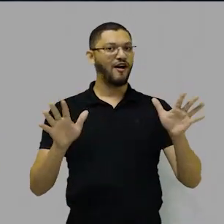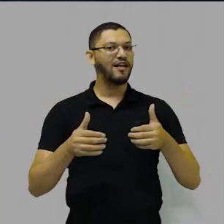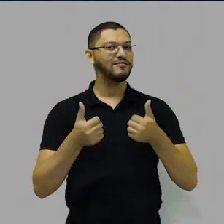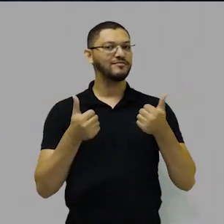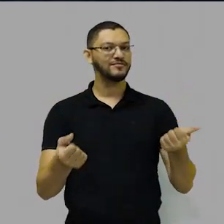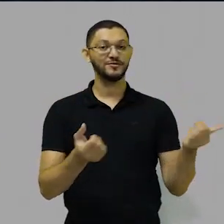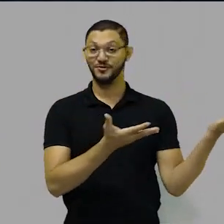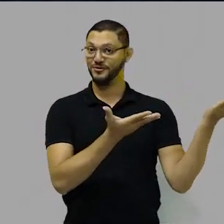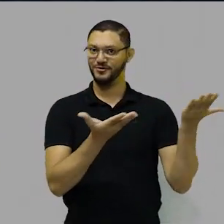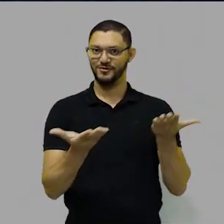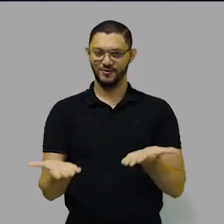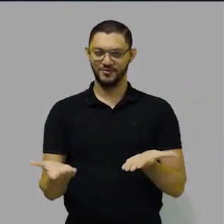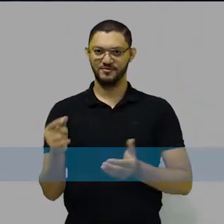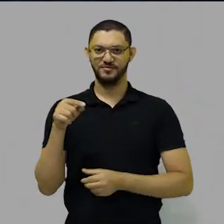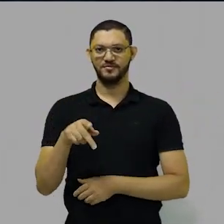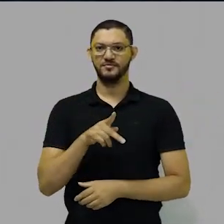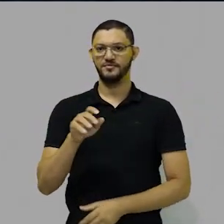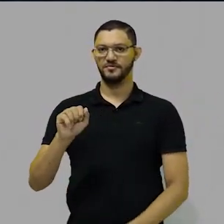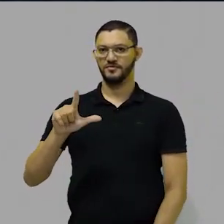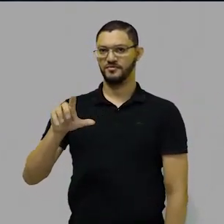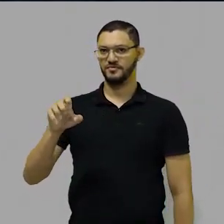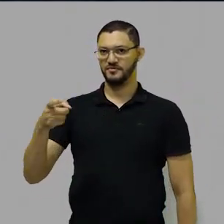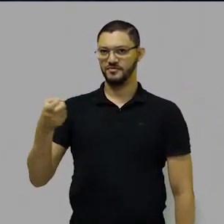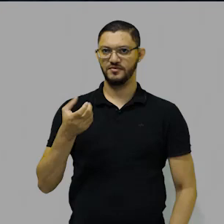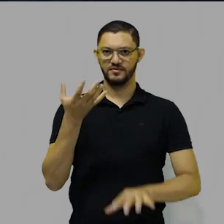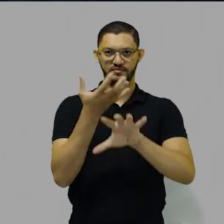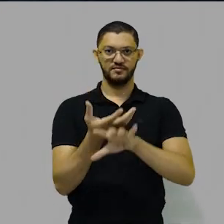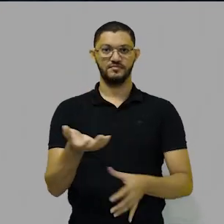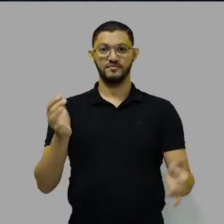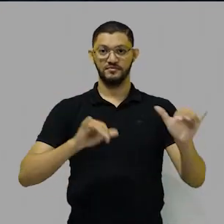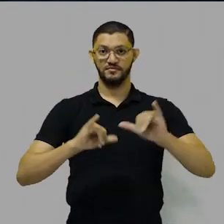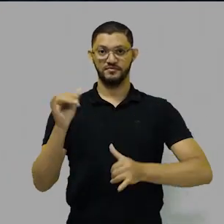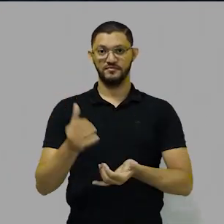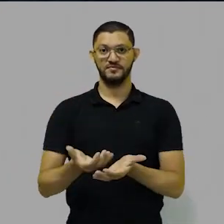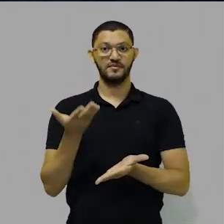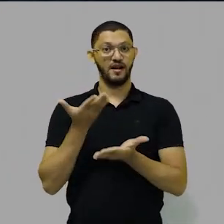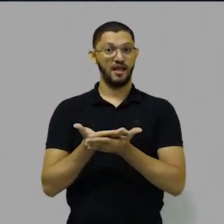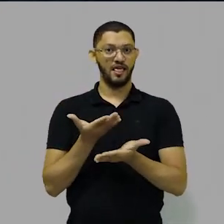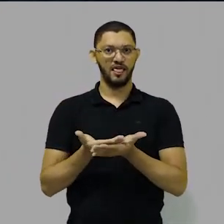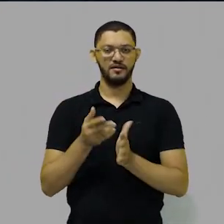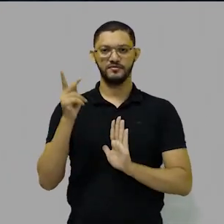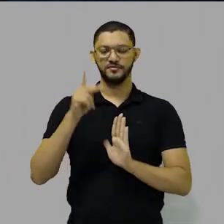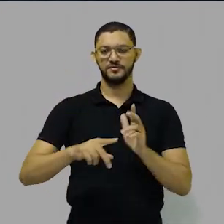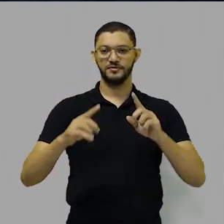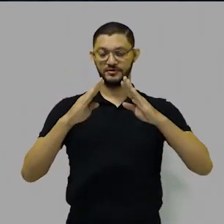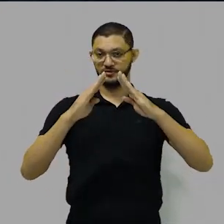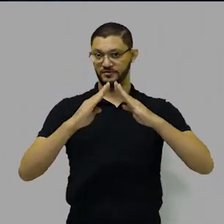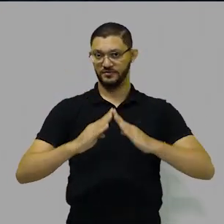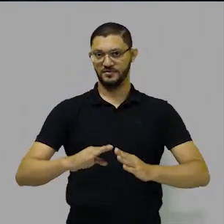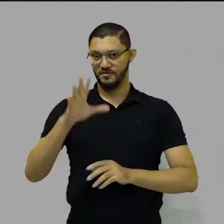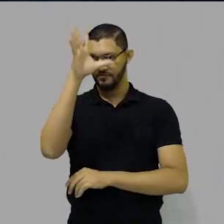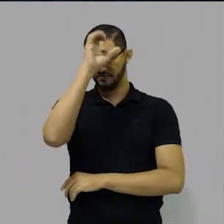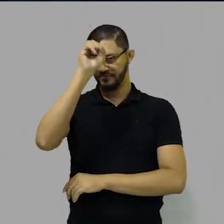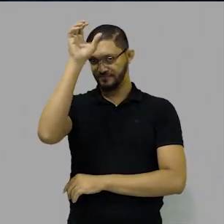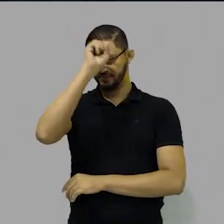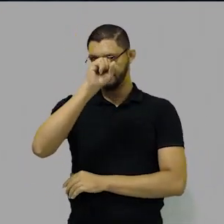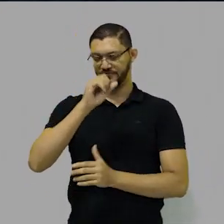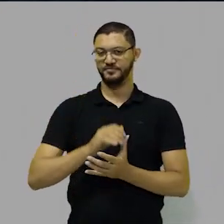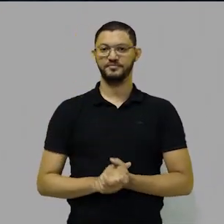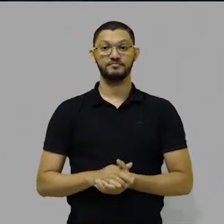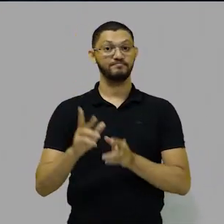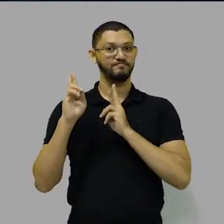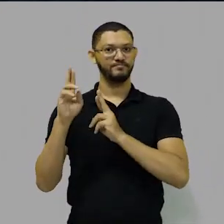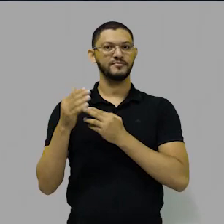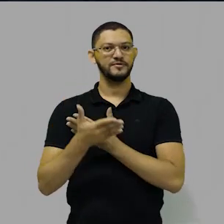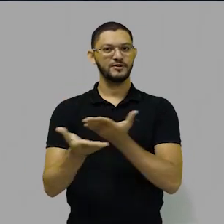turma, sejam todos bem-vindos. Professor Alex, disciplina Química. Mais uma aula do nosso projeto Fique em Casa Aprendendo. Espero